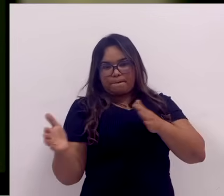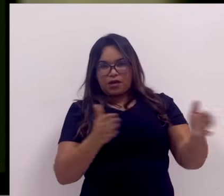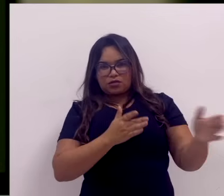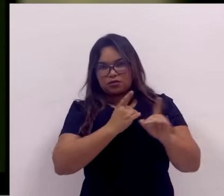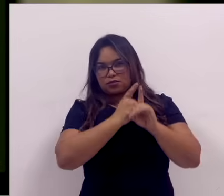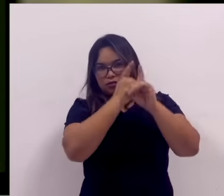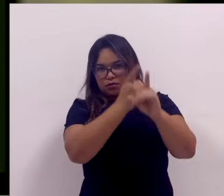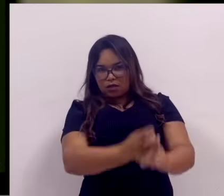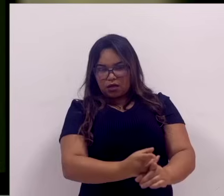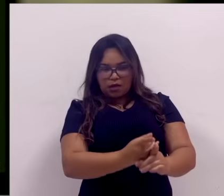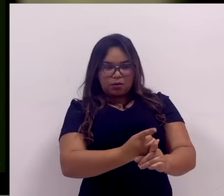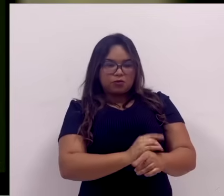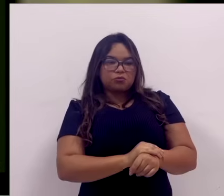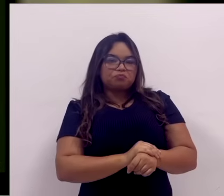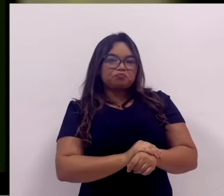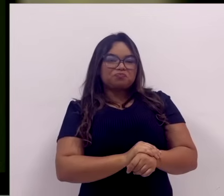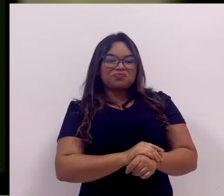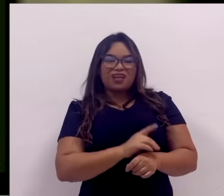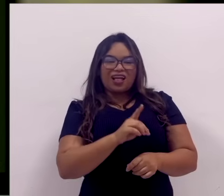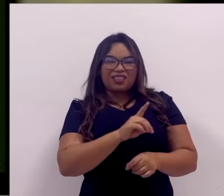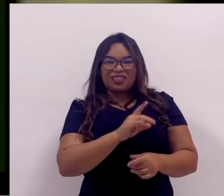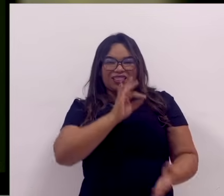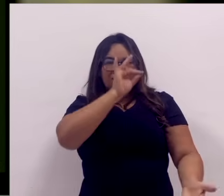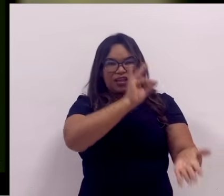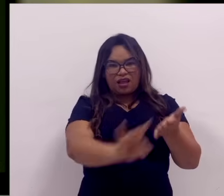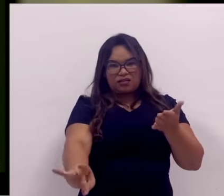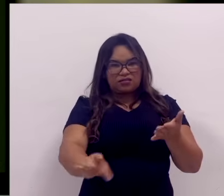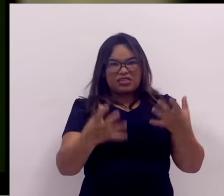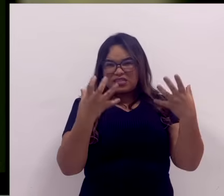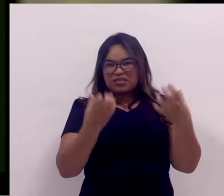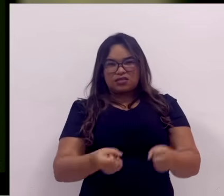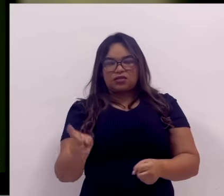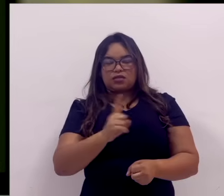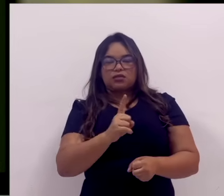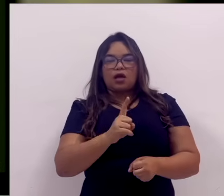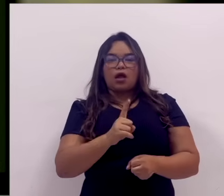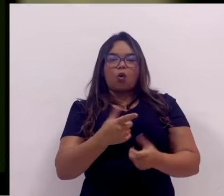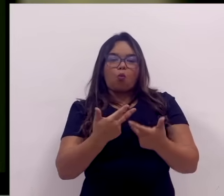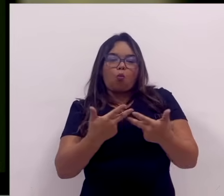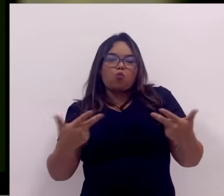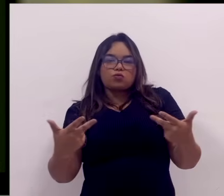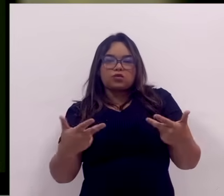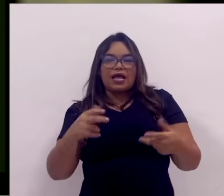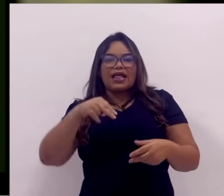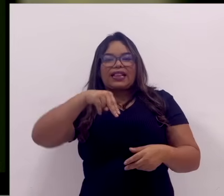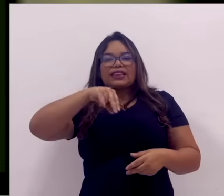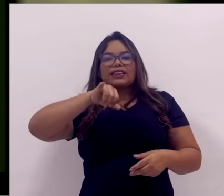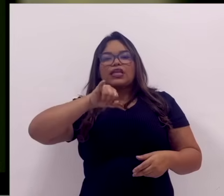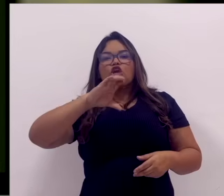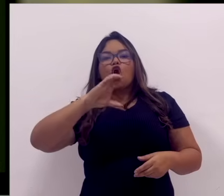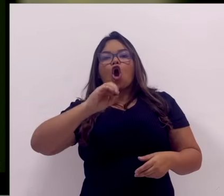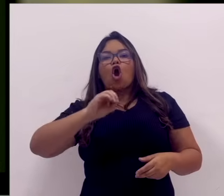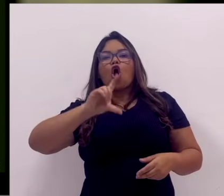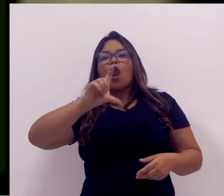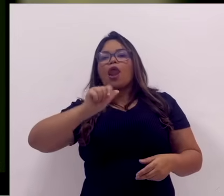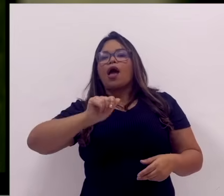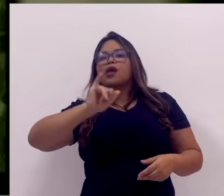Que odeias as obras dos nicolaítas, as quais eu também odeio.